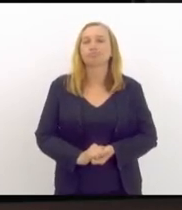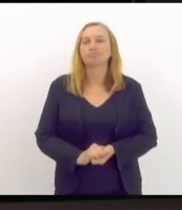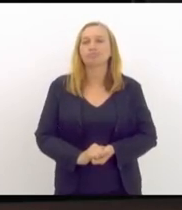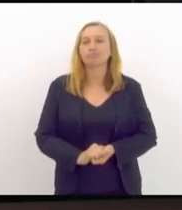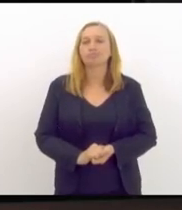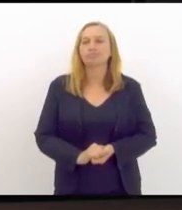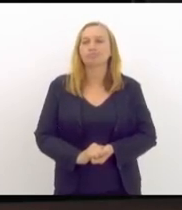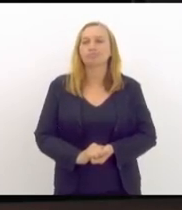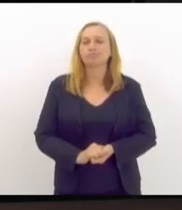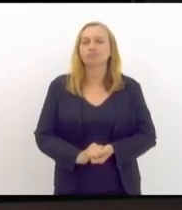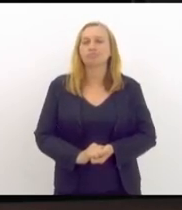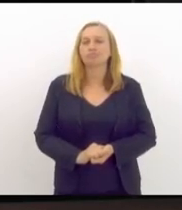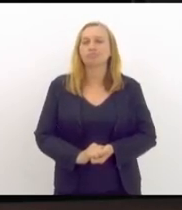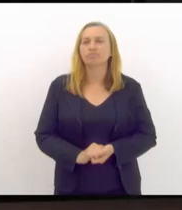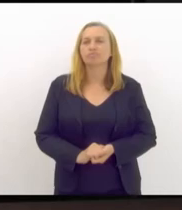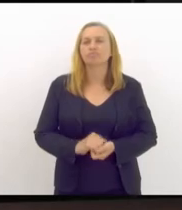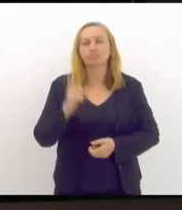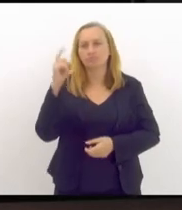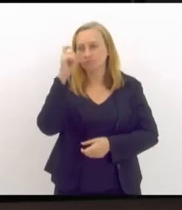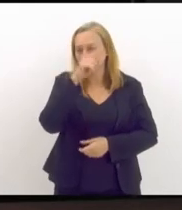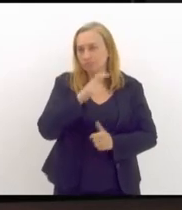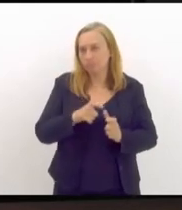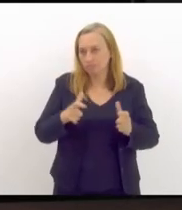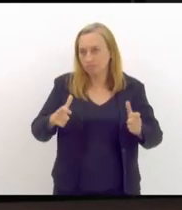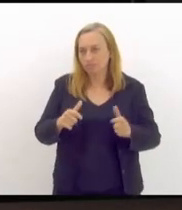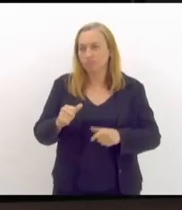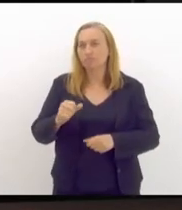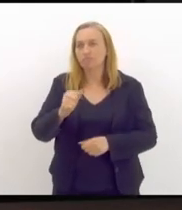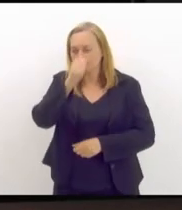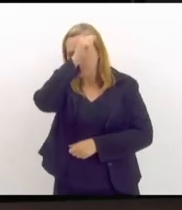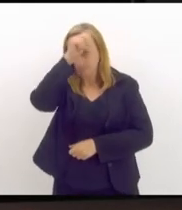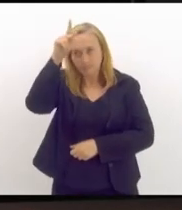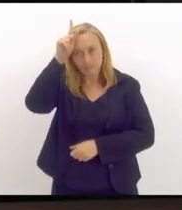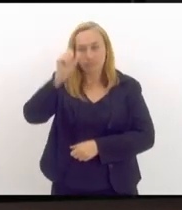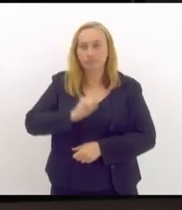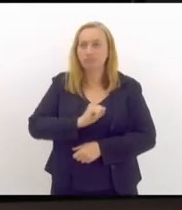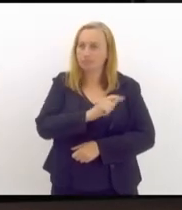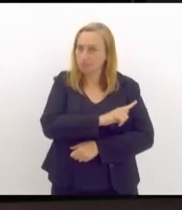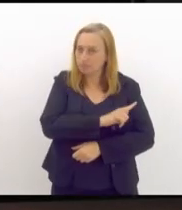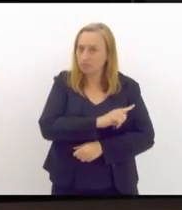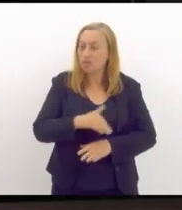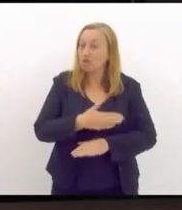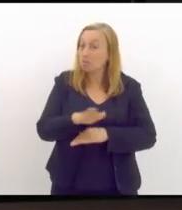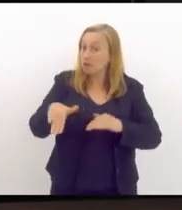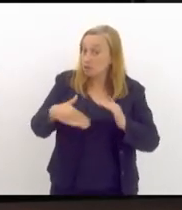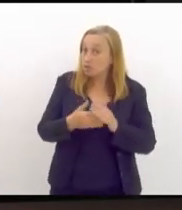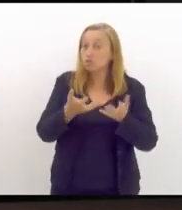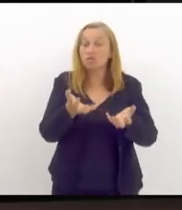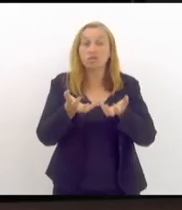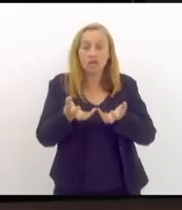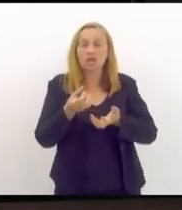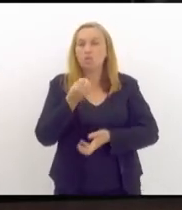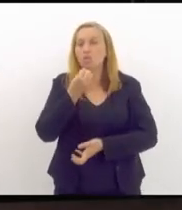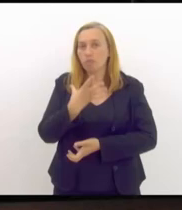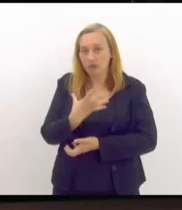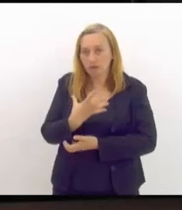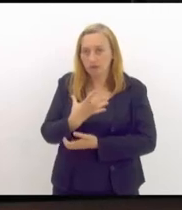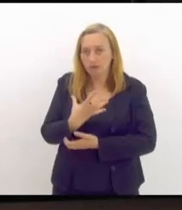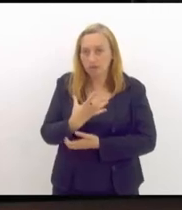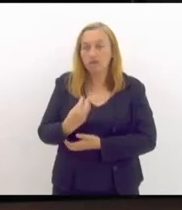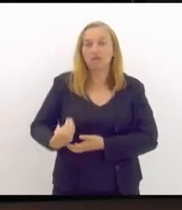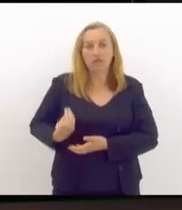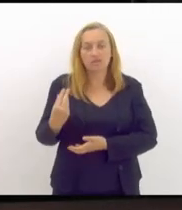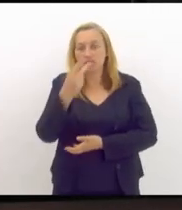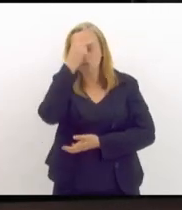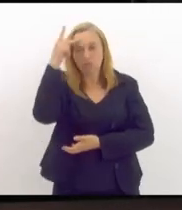uma tarefa muito grande para a Prefeitura de São Gonçalo e para todos aqueles que querem o bem e a vida